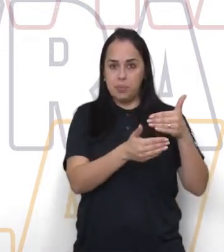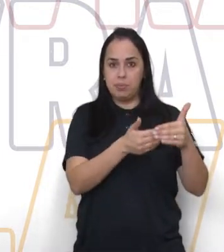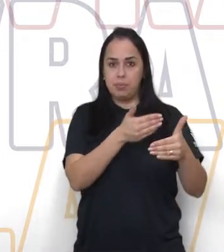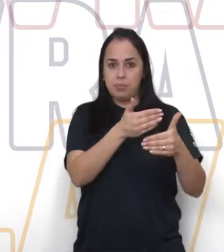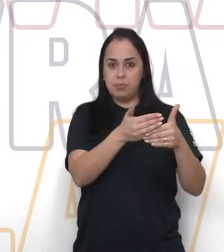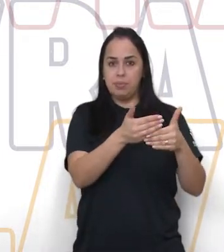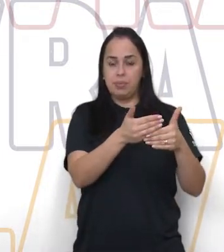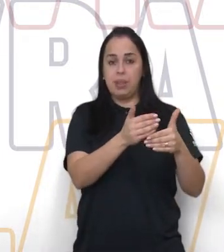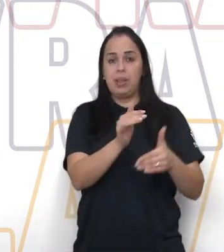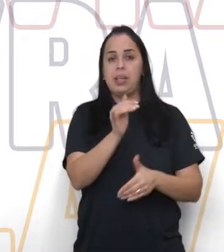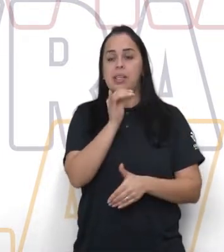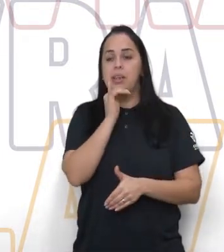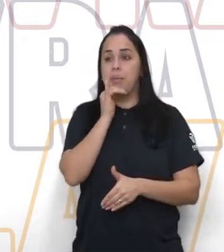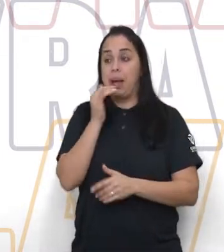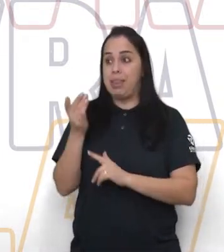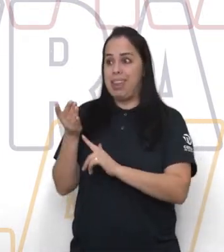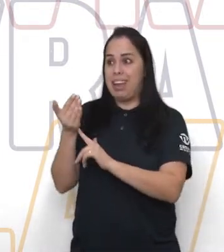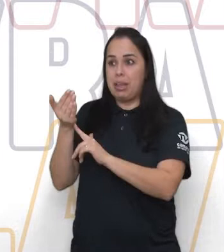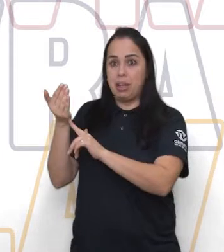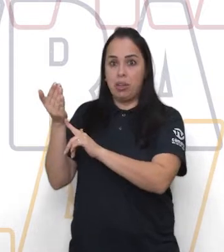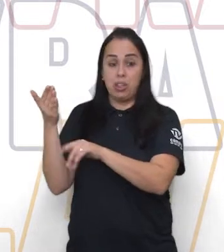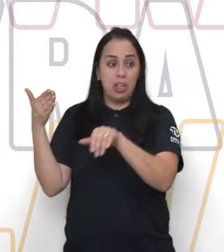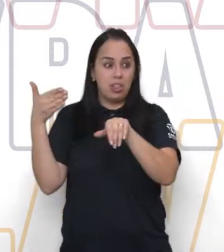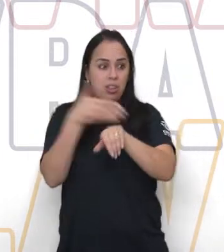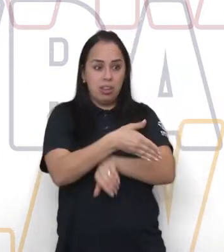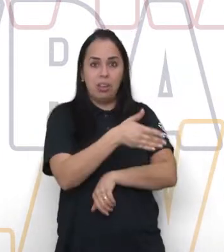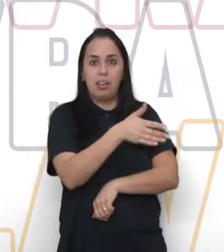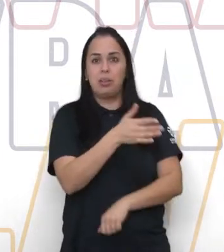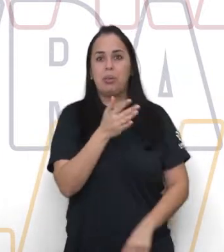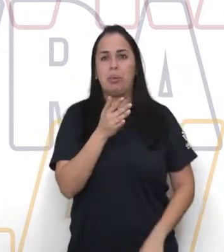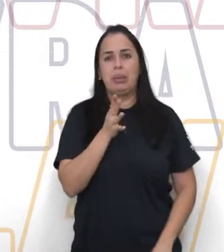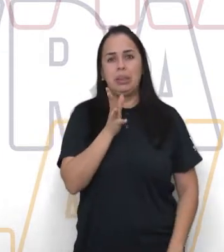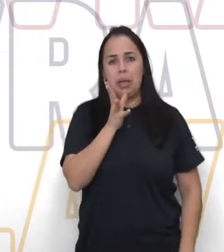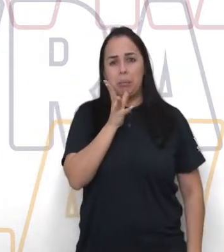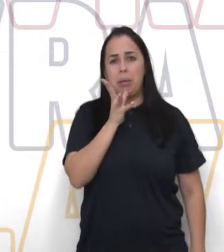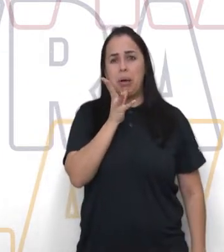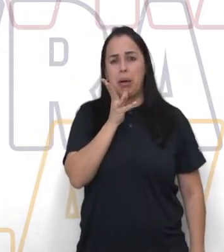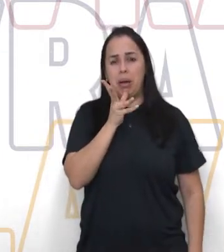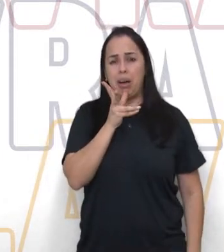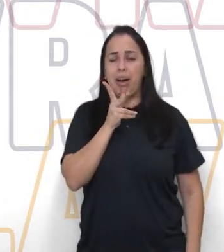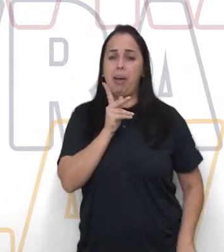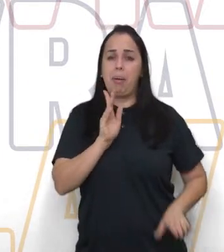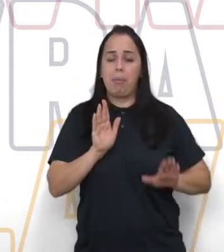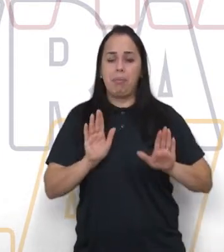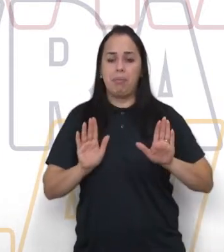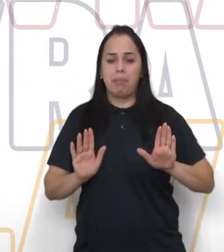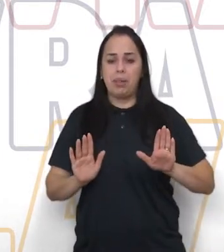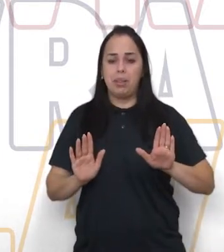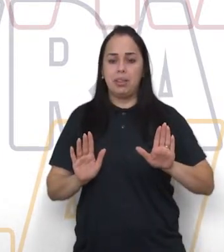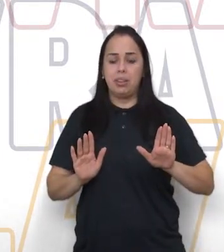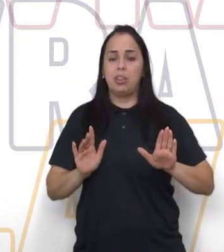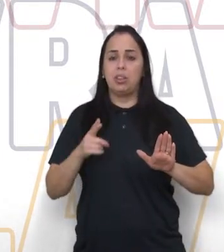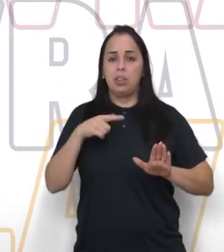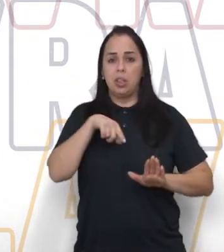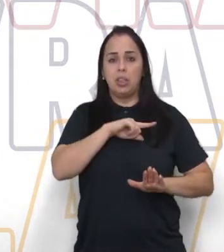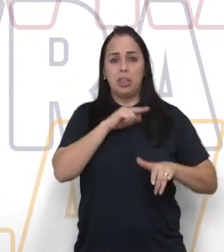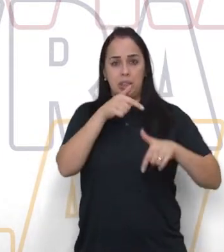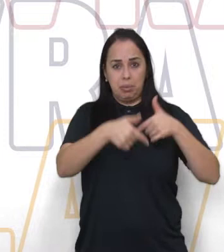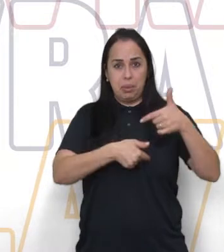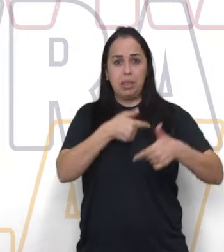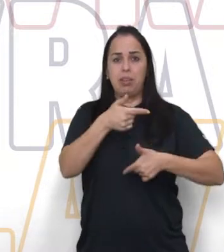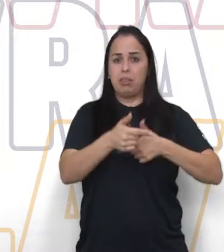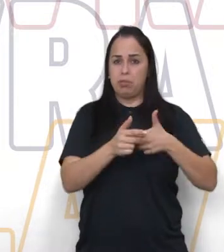ao aos temas né tudo que a tecnologia demora um pouquinho para chegar no Brasil mas a gente tá trabalhando